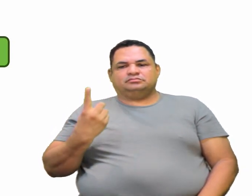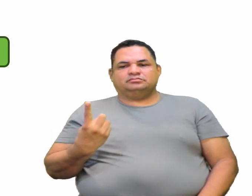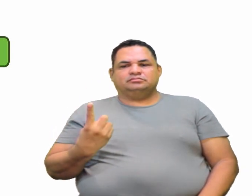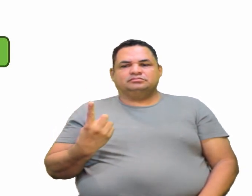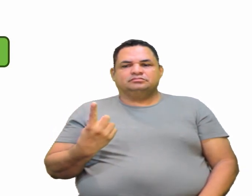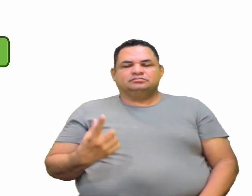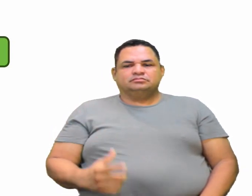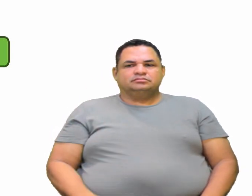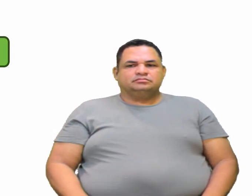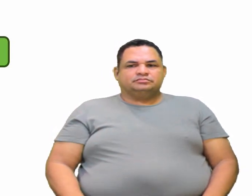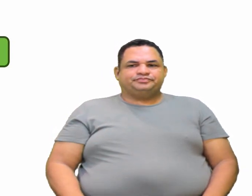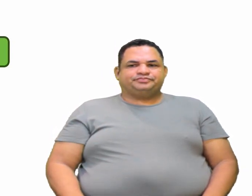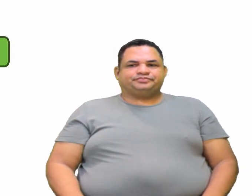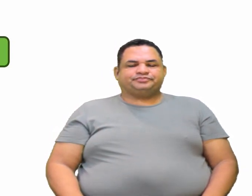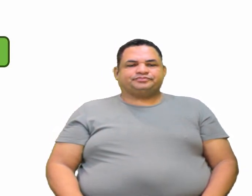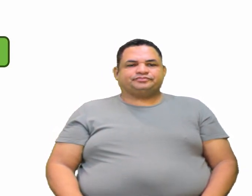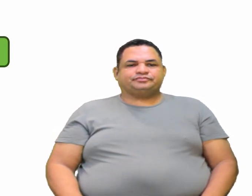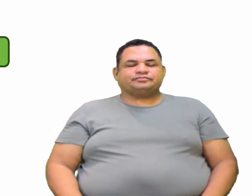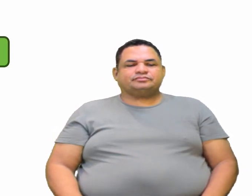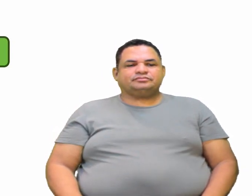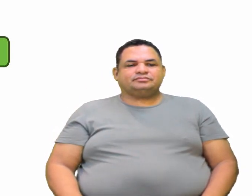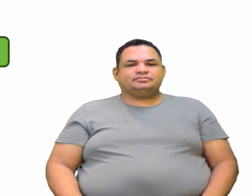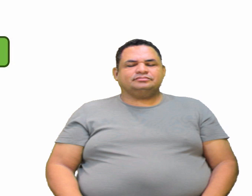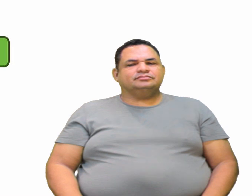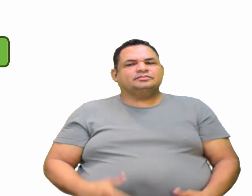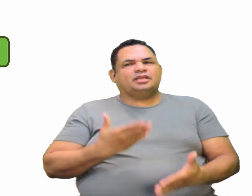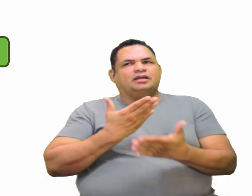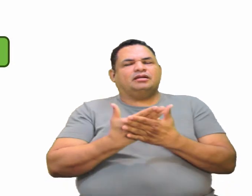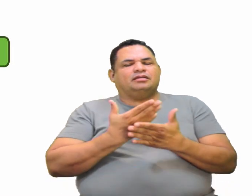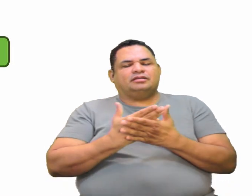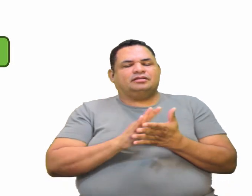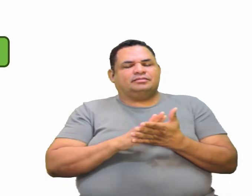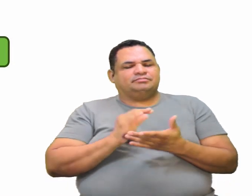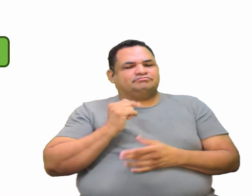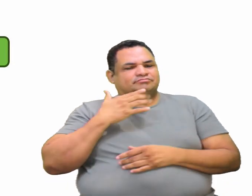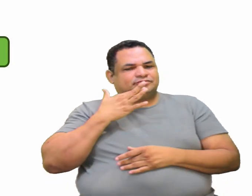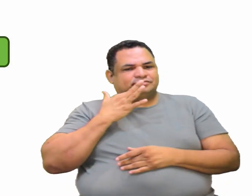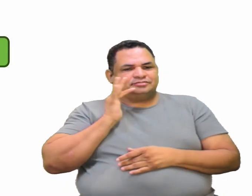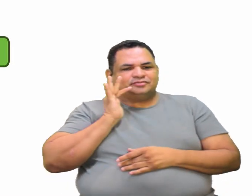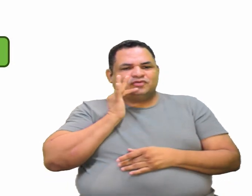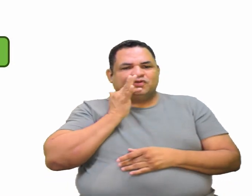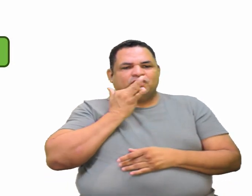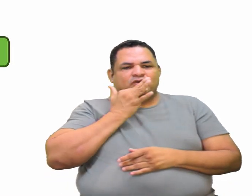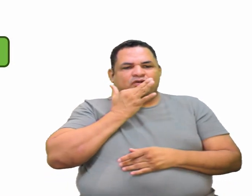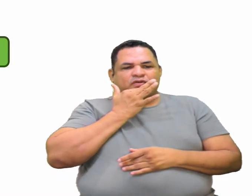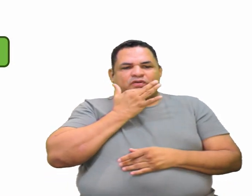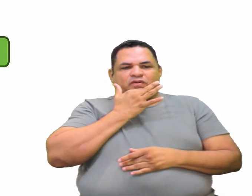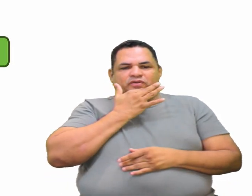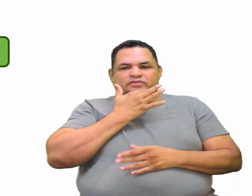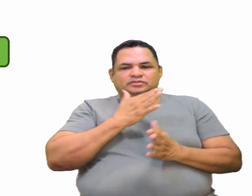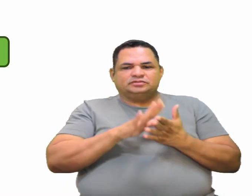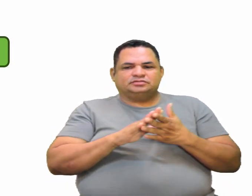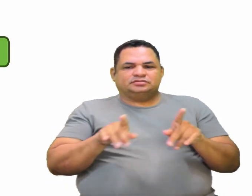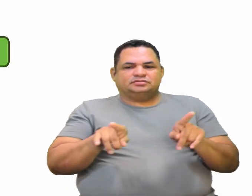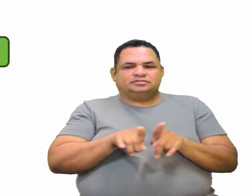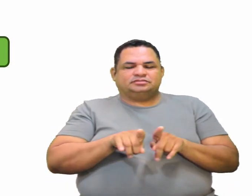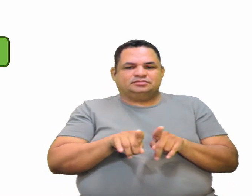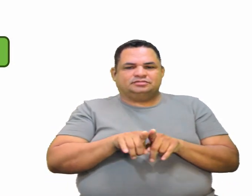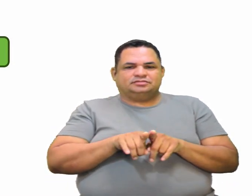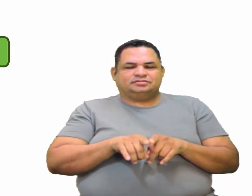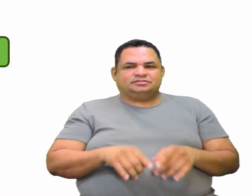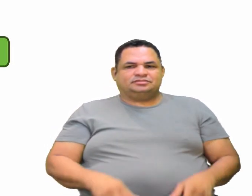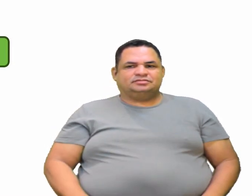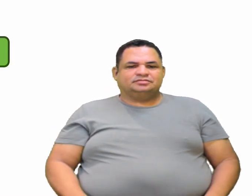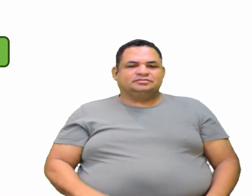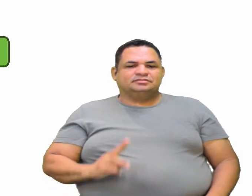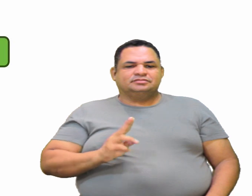preparando para a nossa avaliação. Gostoso, né, professora? Eu adorei essa aula, é uma aula muito legal mesmo. Vamos lá,